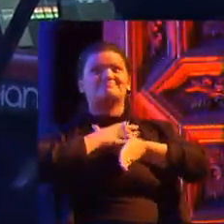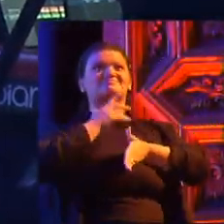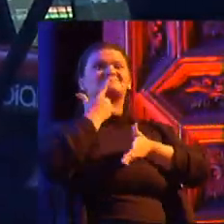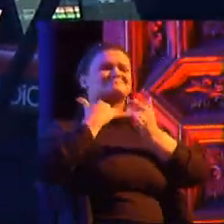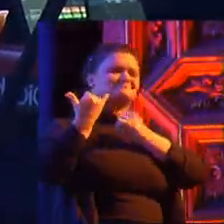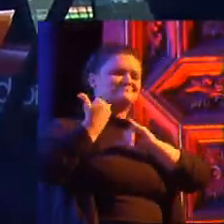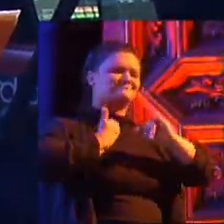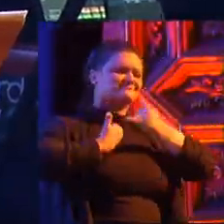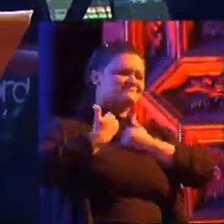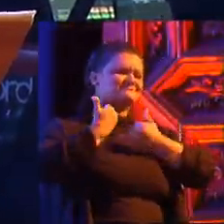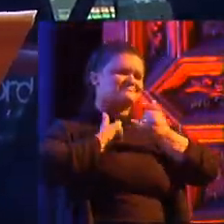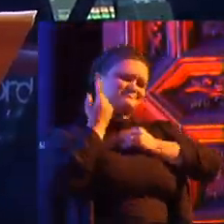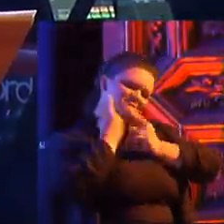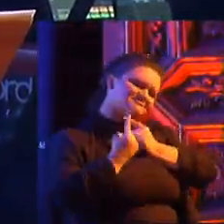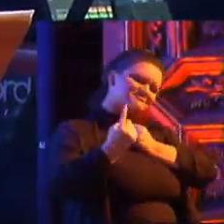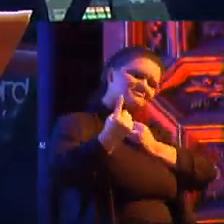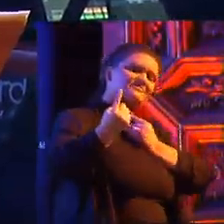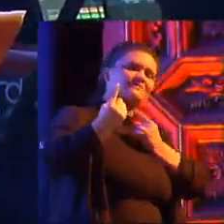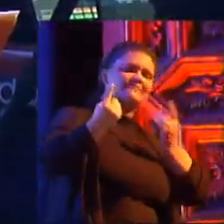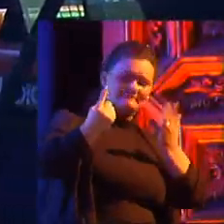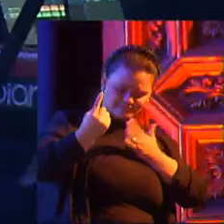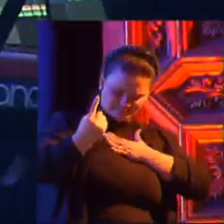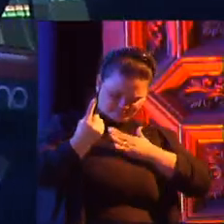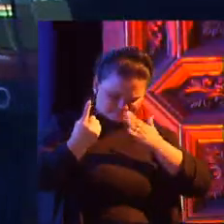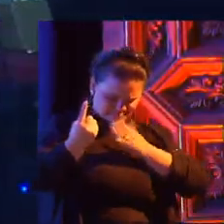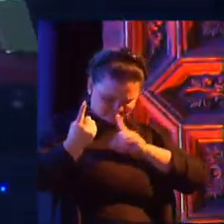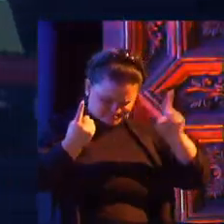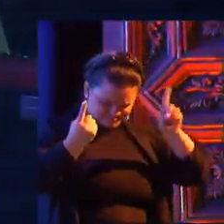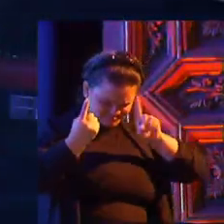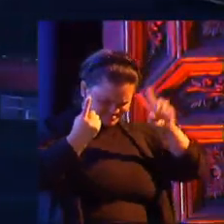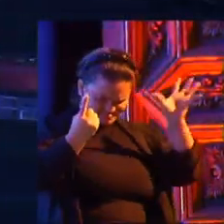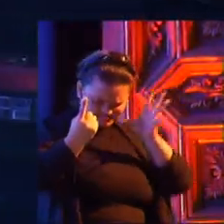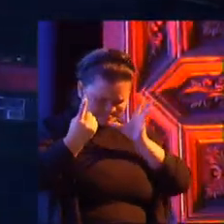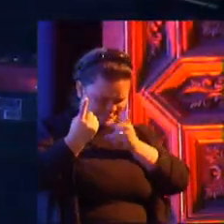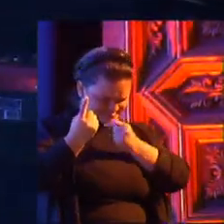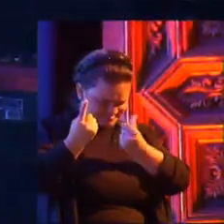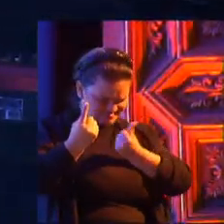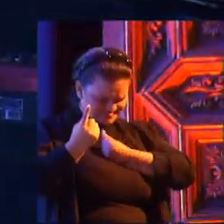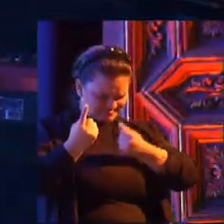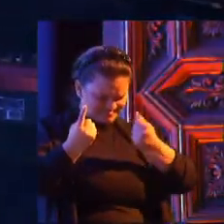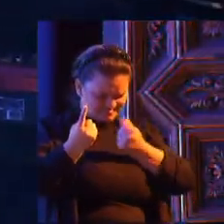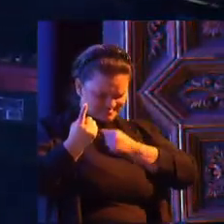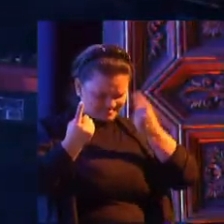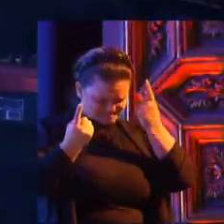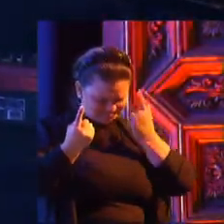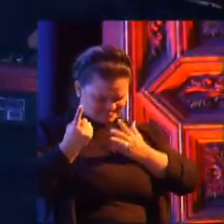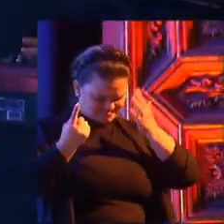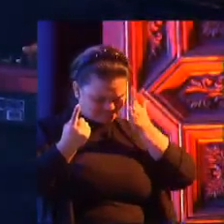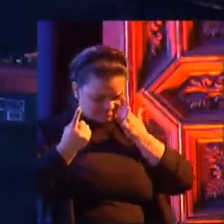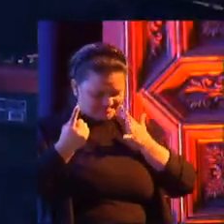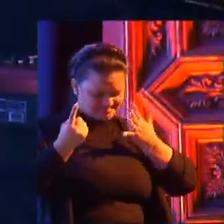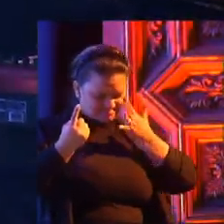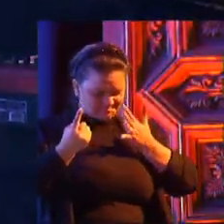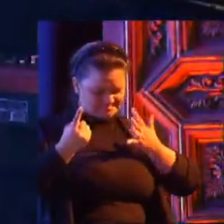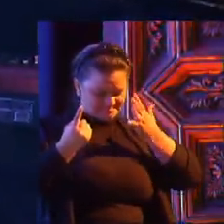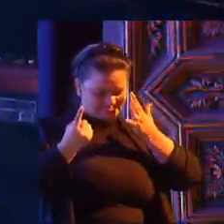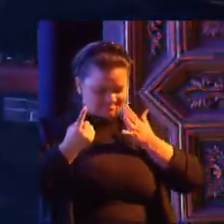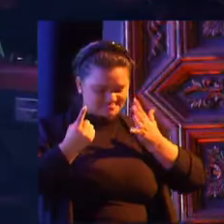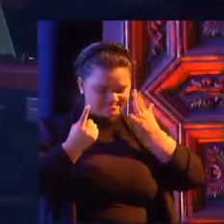Pra mim que você foi embora e que não demora meu pranto rolar.